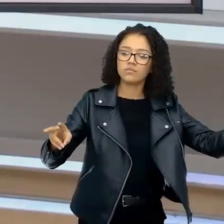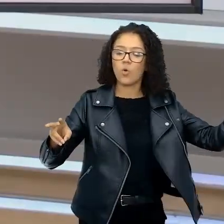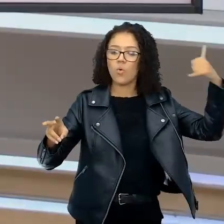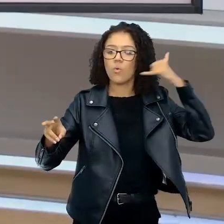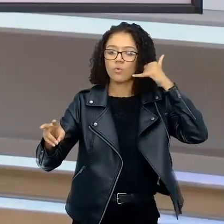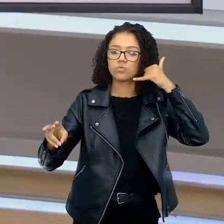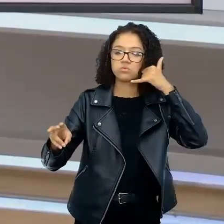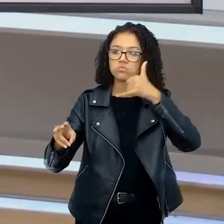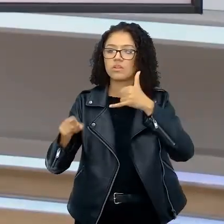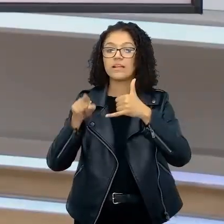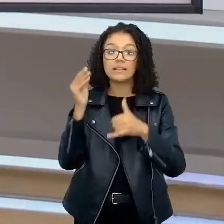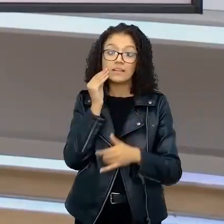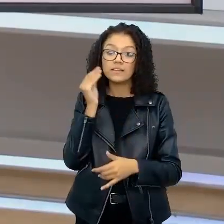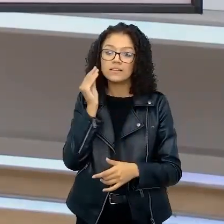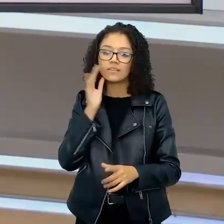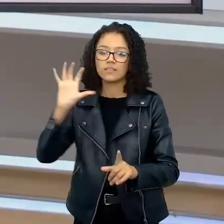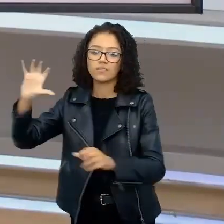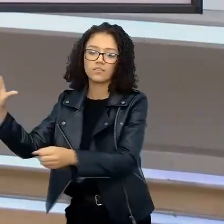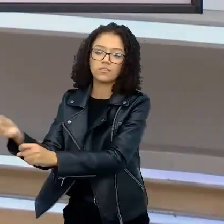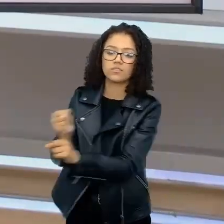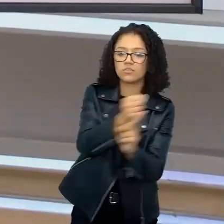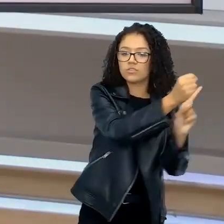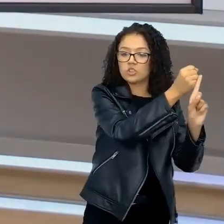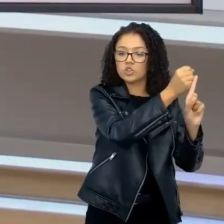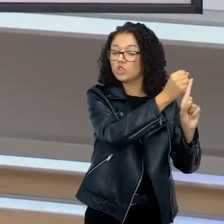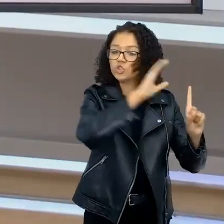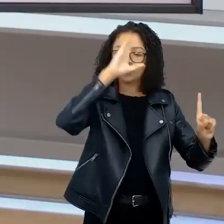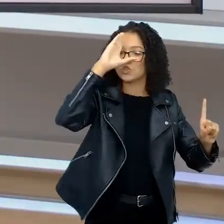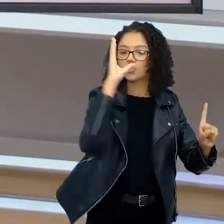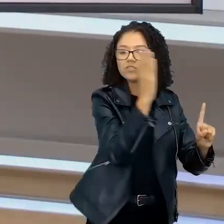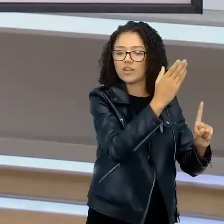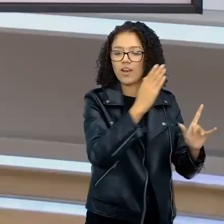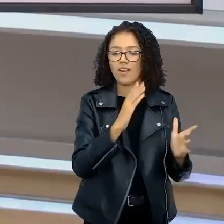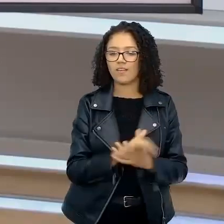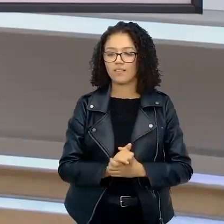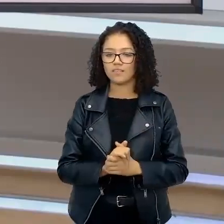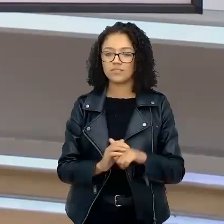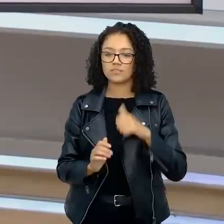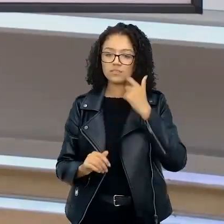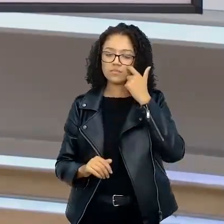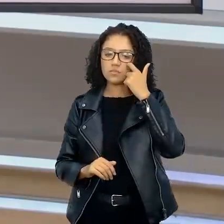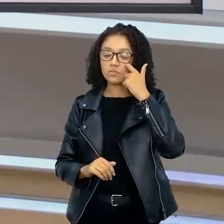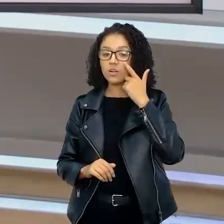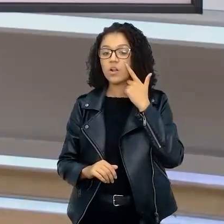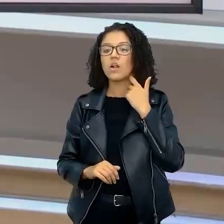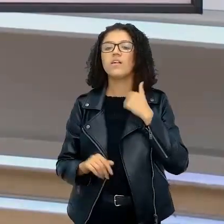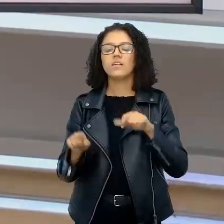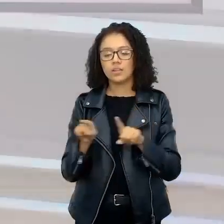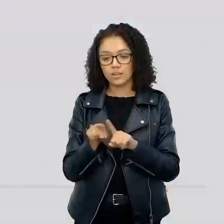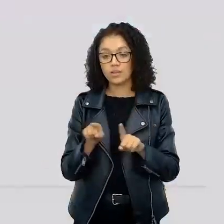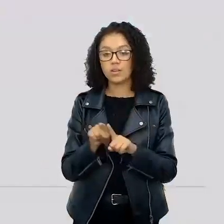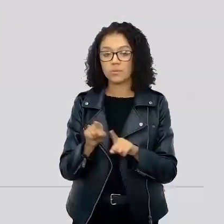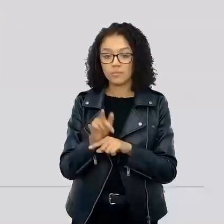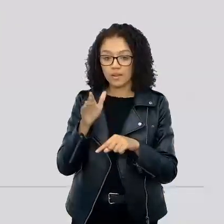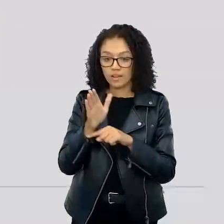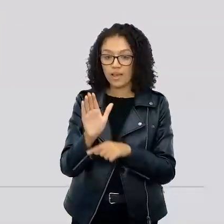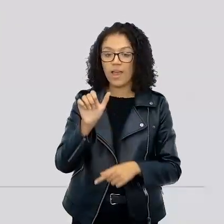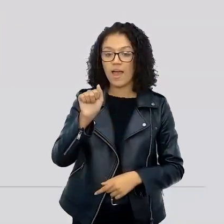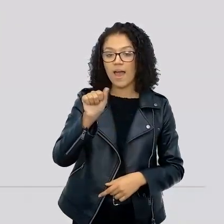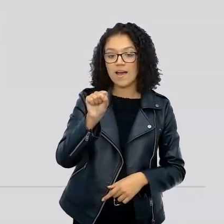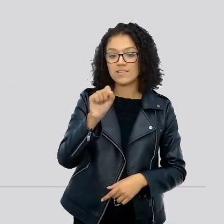o agressor em flagrante e leva para a delegacia de polícia. E a gente tem assistência social, que é o CREAS e o